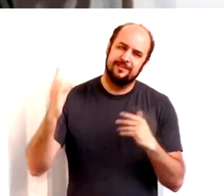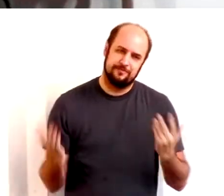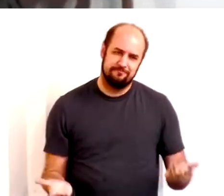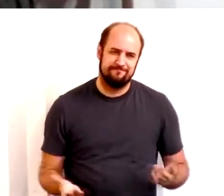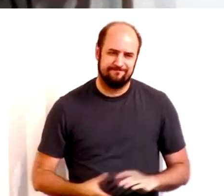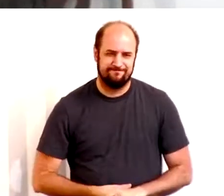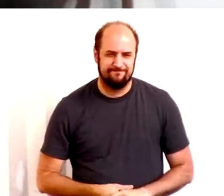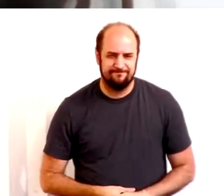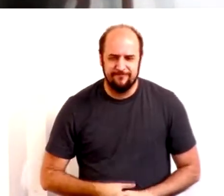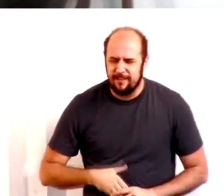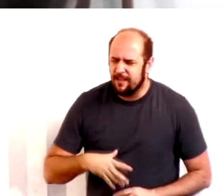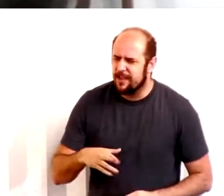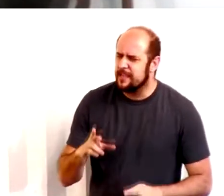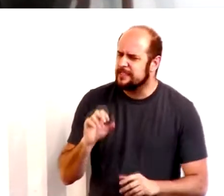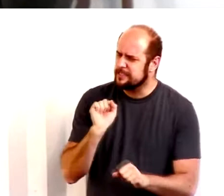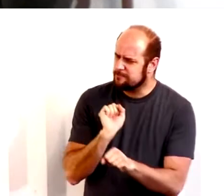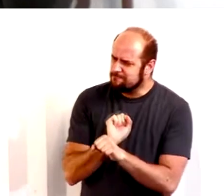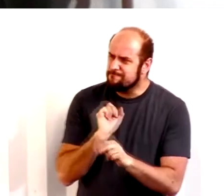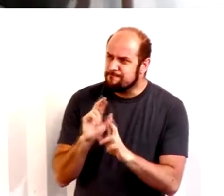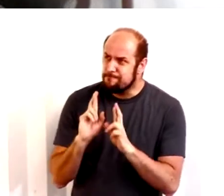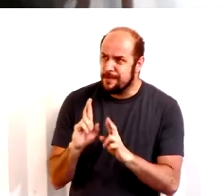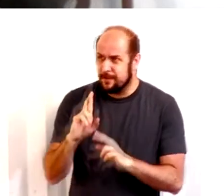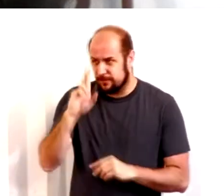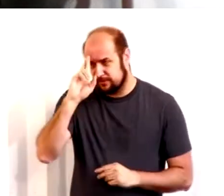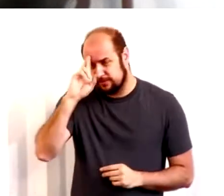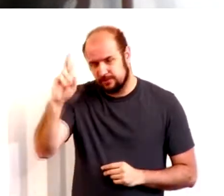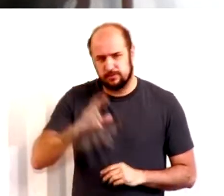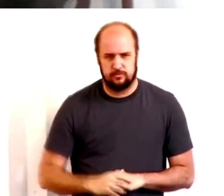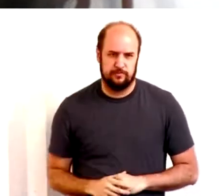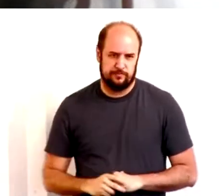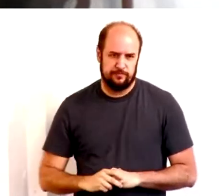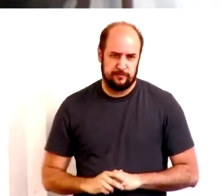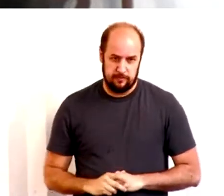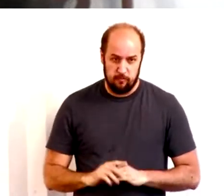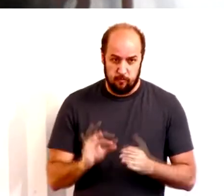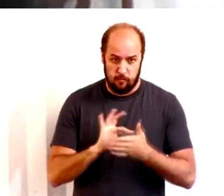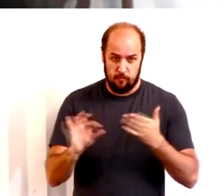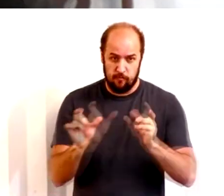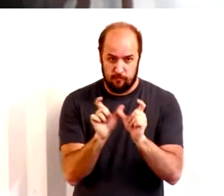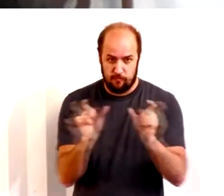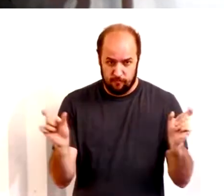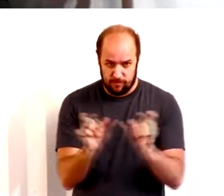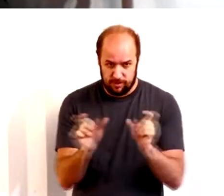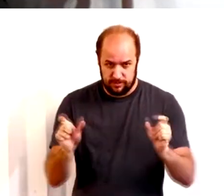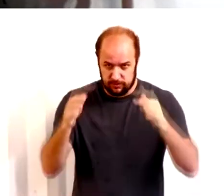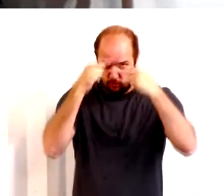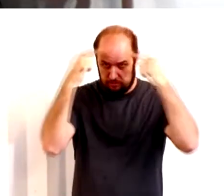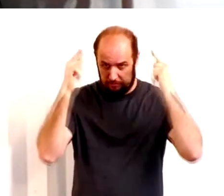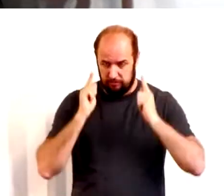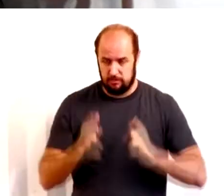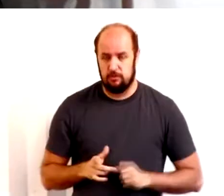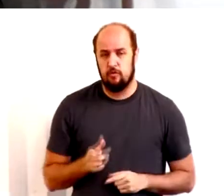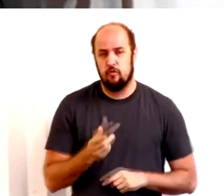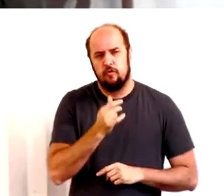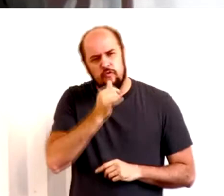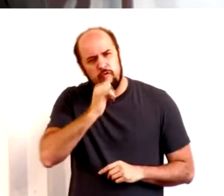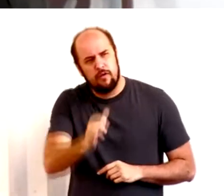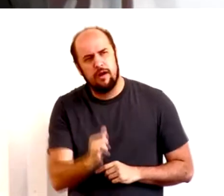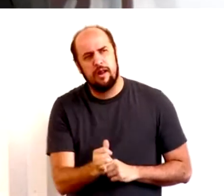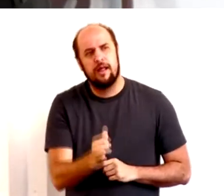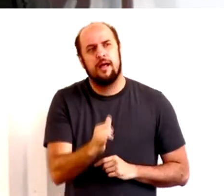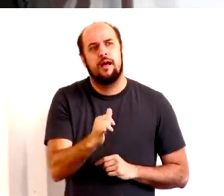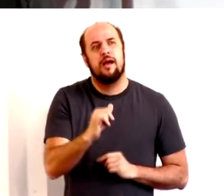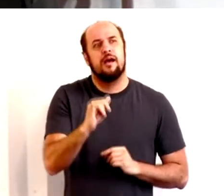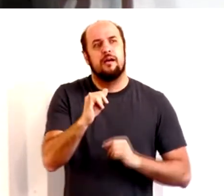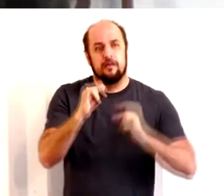Espero no Senhor. Essa construção, inclusive no grego da frase, nos leva ao entendimento de